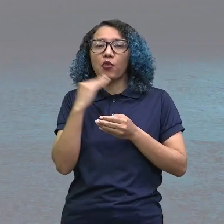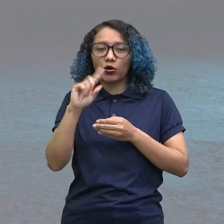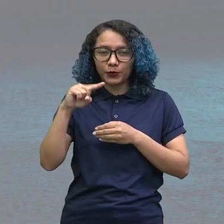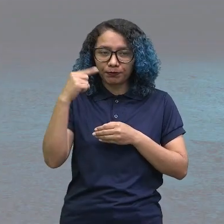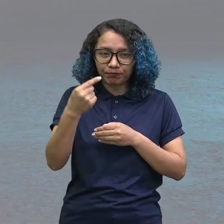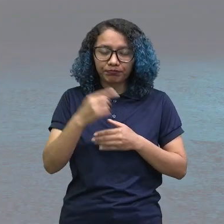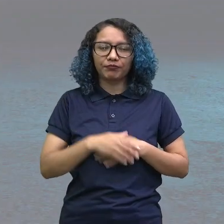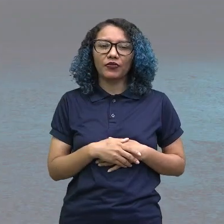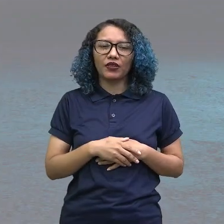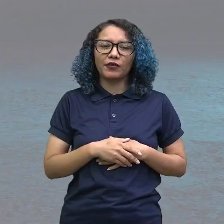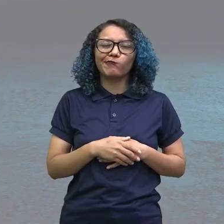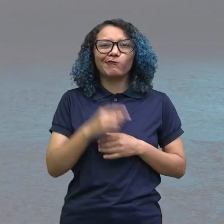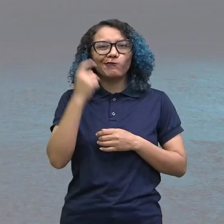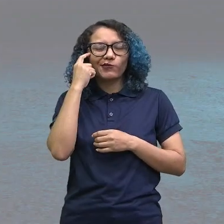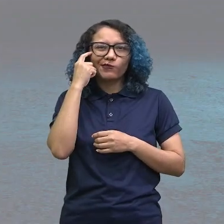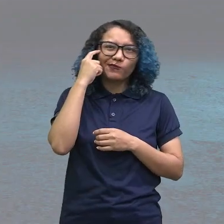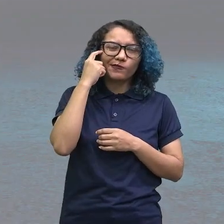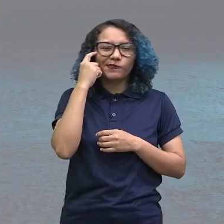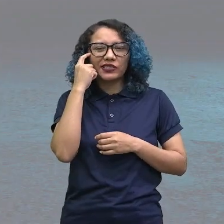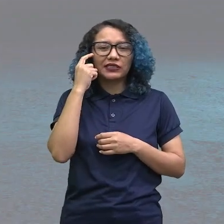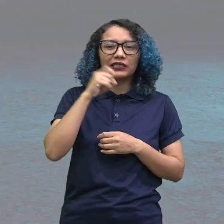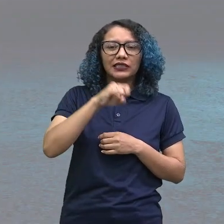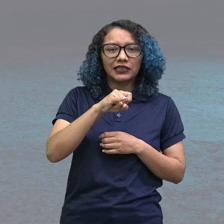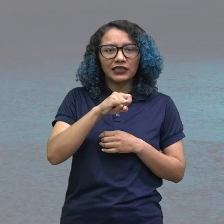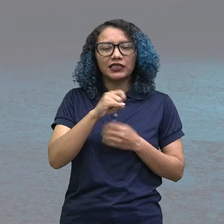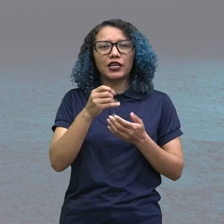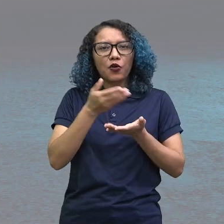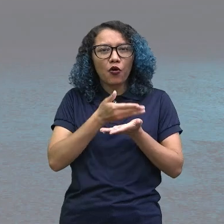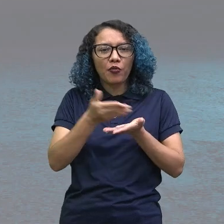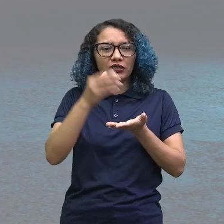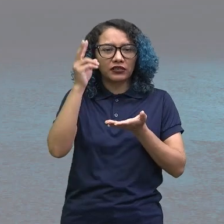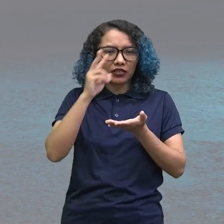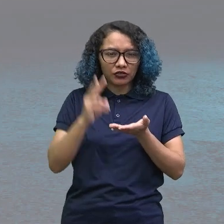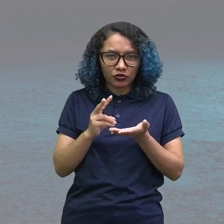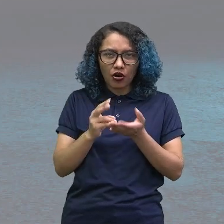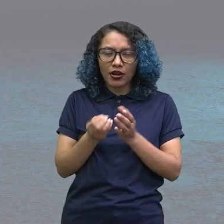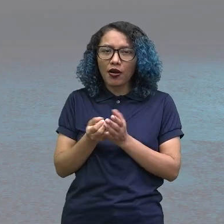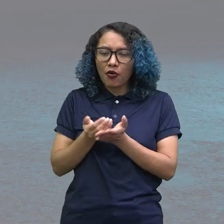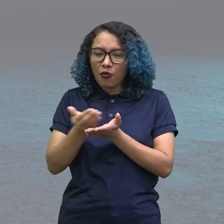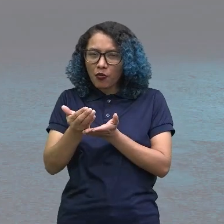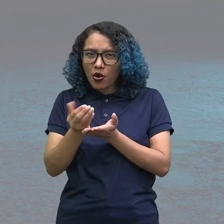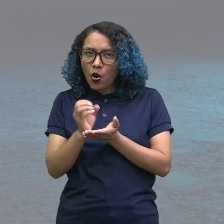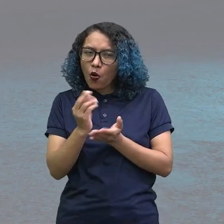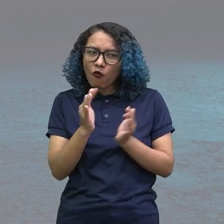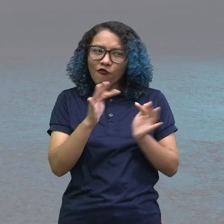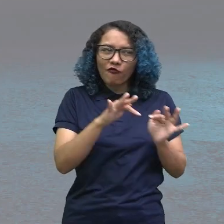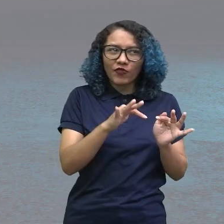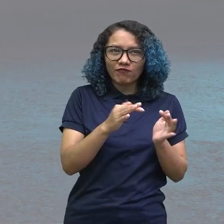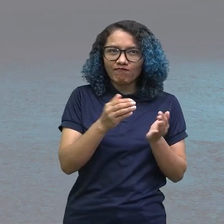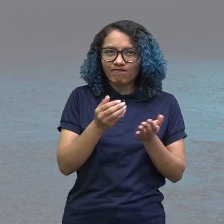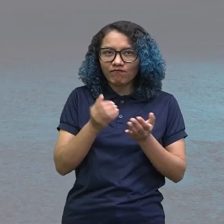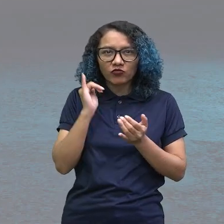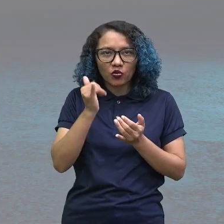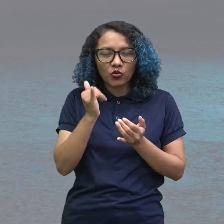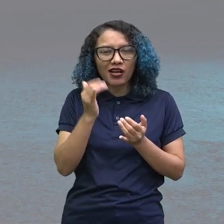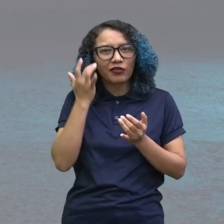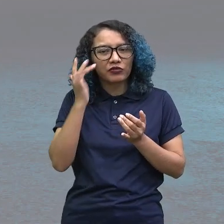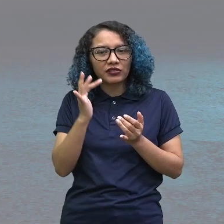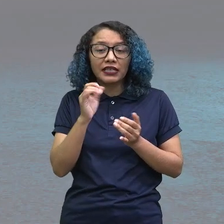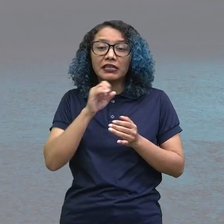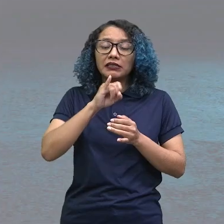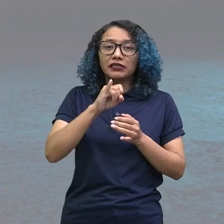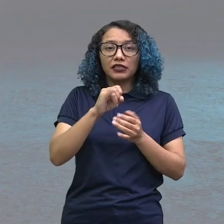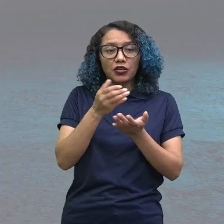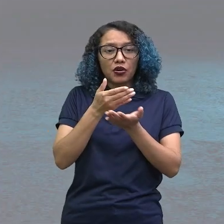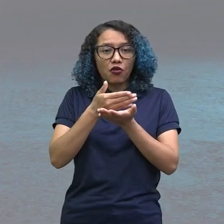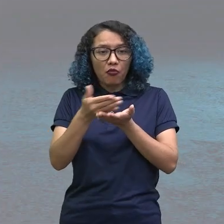póstumas. Algum tempo hesitei se devia abrir estas memórias pelo princípio ou pelo fim, isto é,